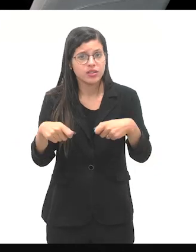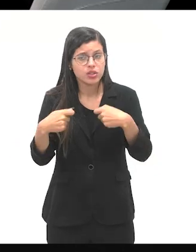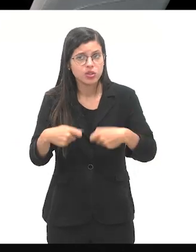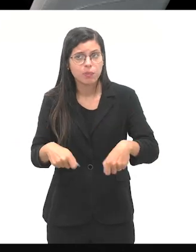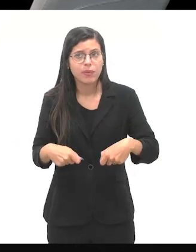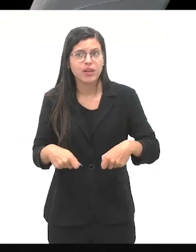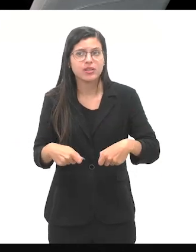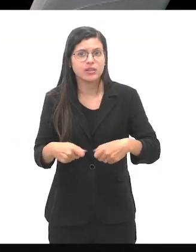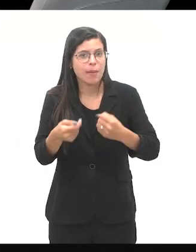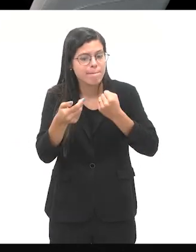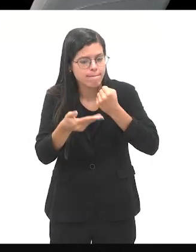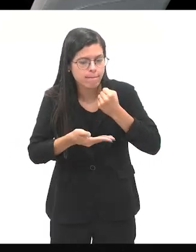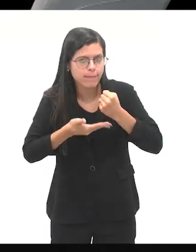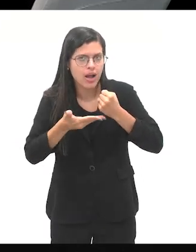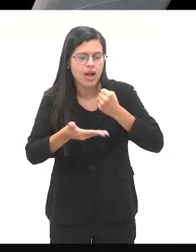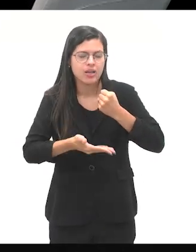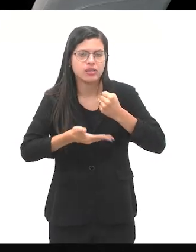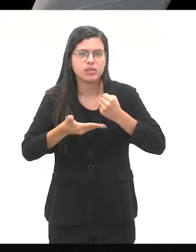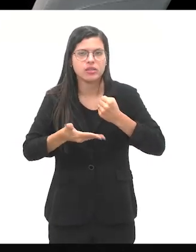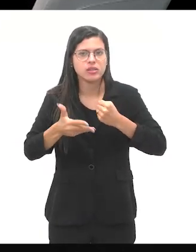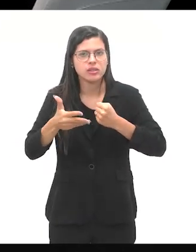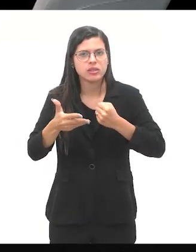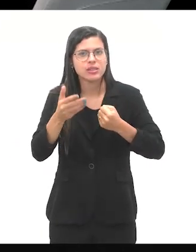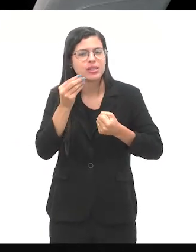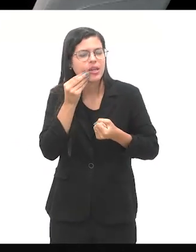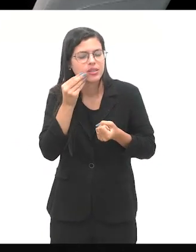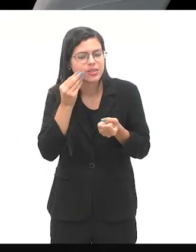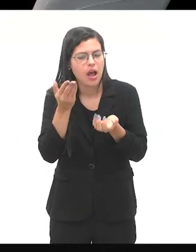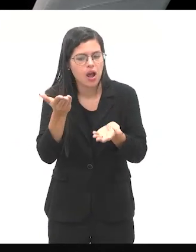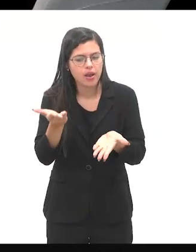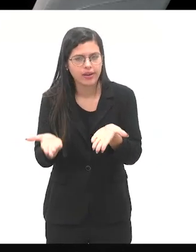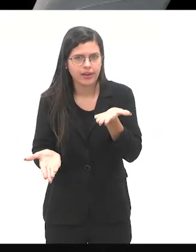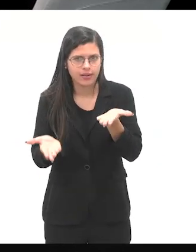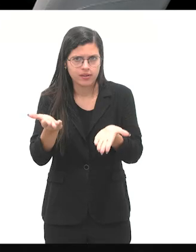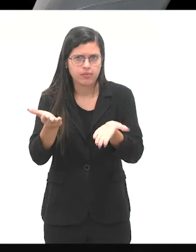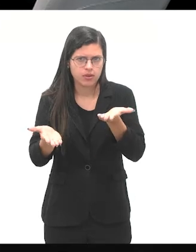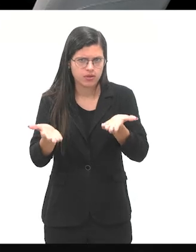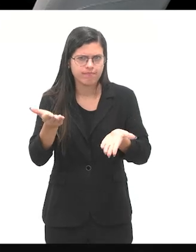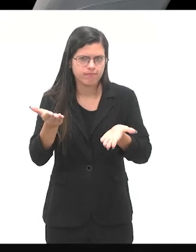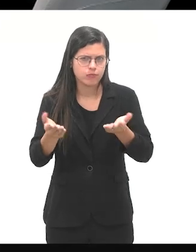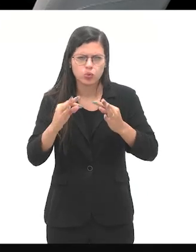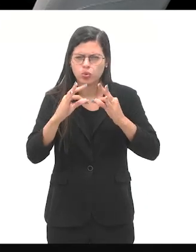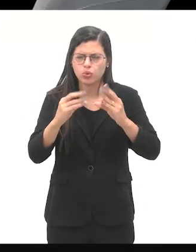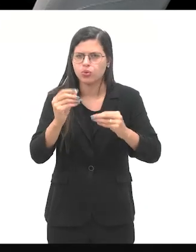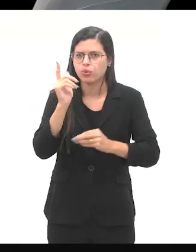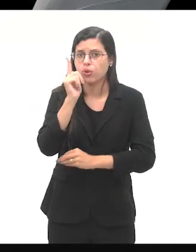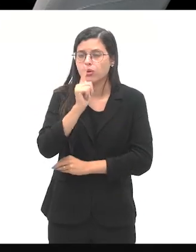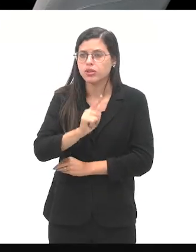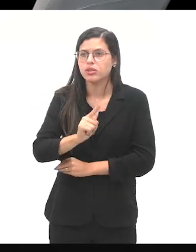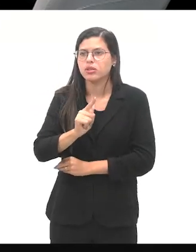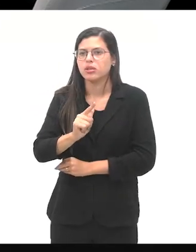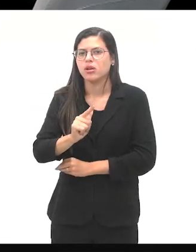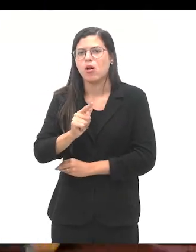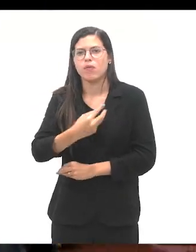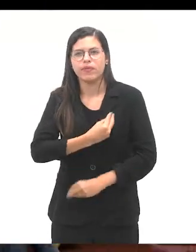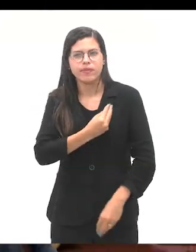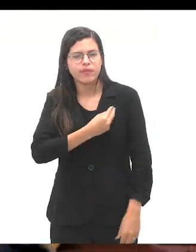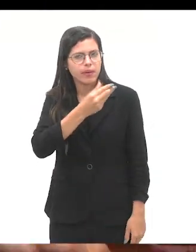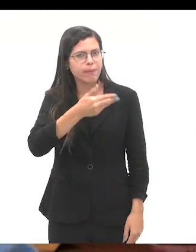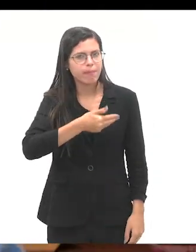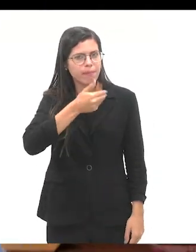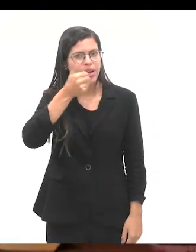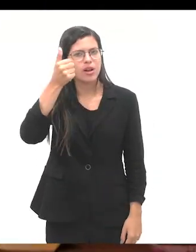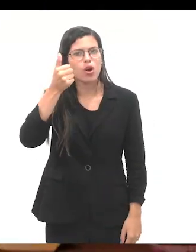se segurar, se sustentar num equilíbrio onde todos possam respirar melhor,